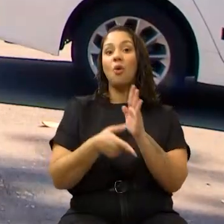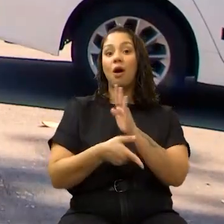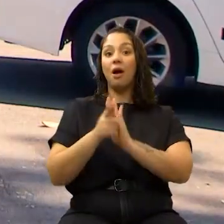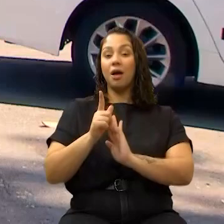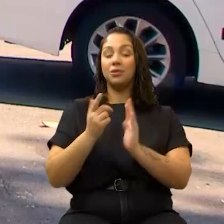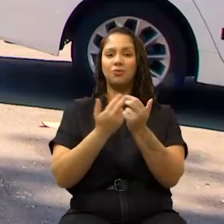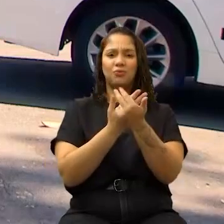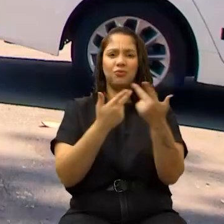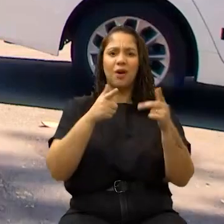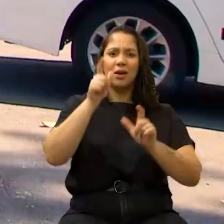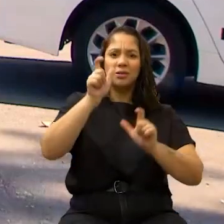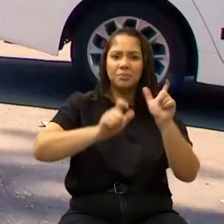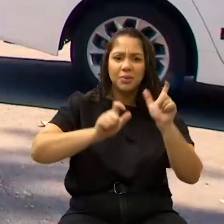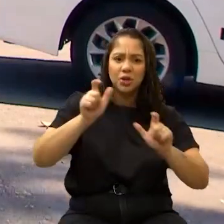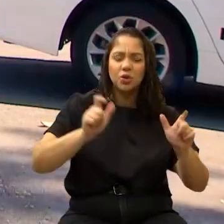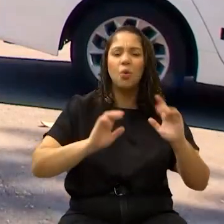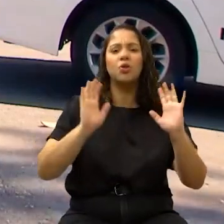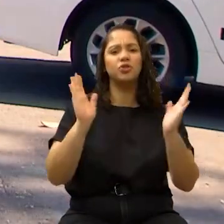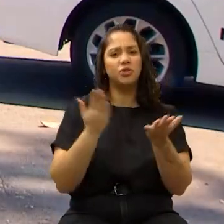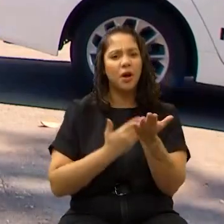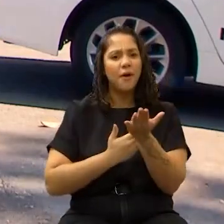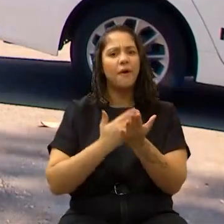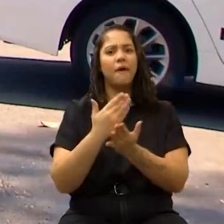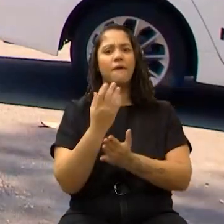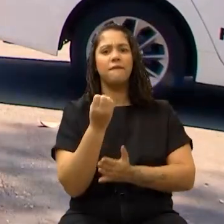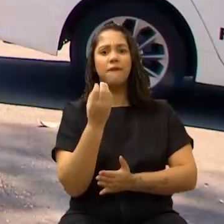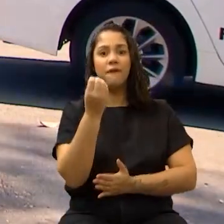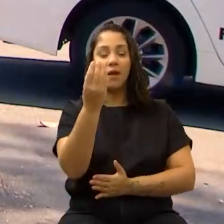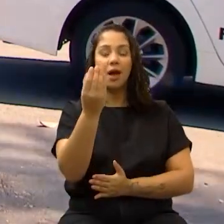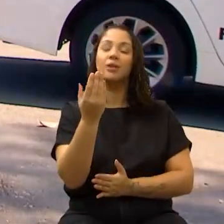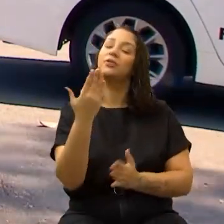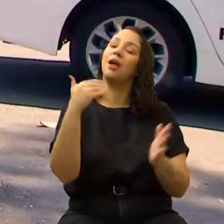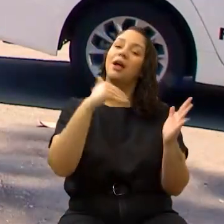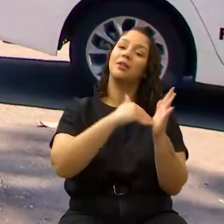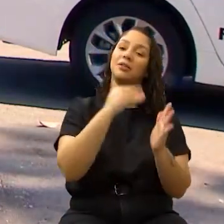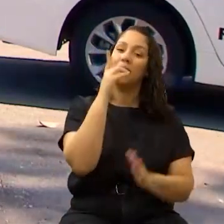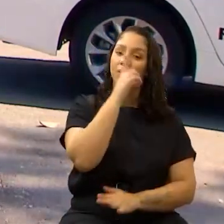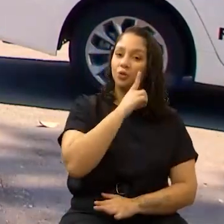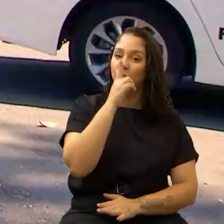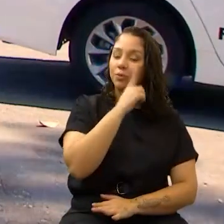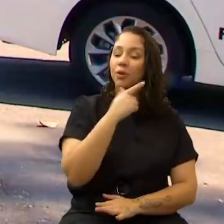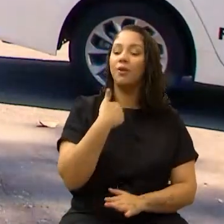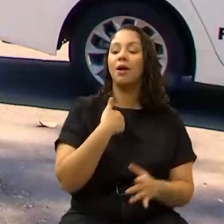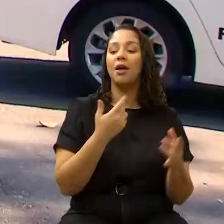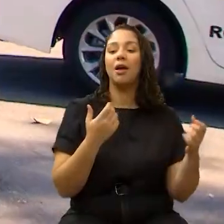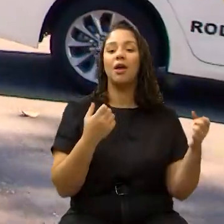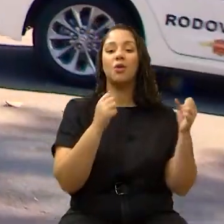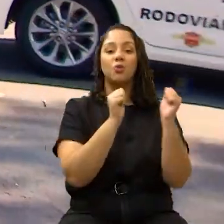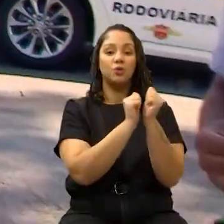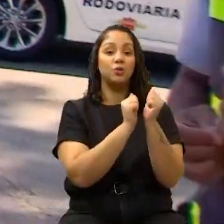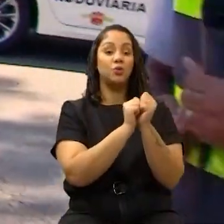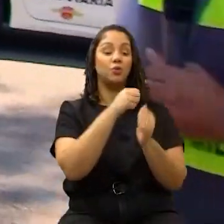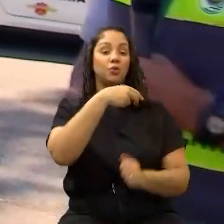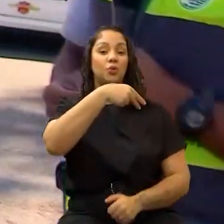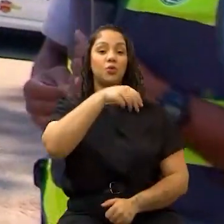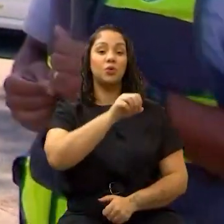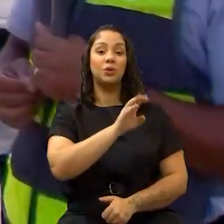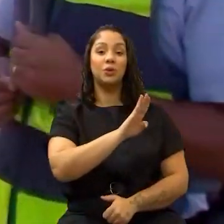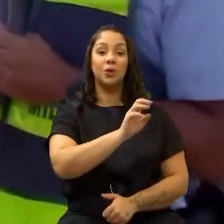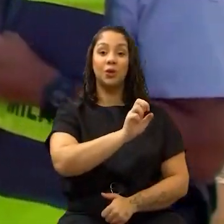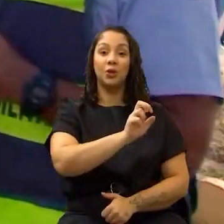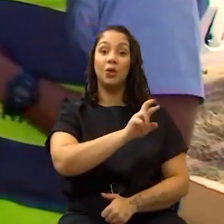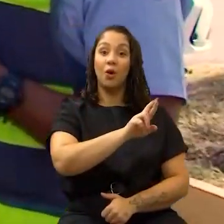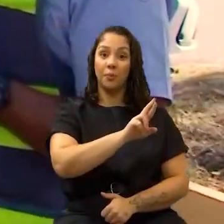véspera de feriado, muita gente já pegando estrada e termina no domingo. Estou aqui com o Tenente Nobre, tudo bem com o senhor?